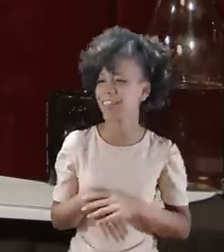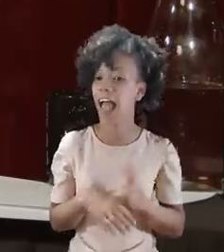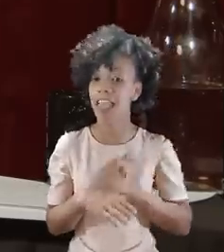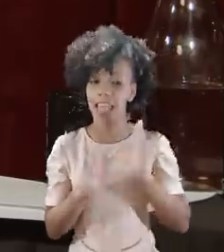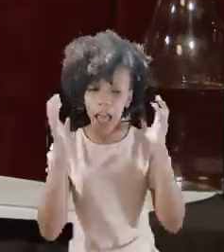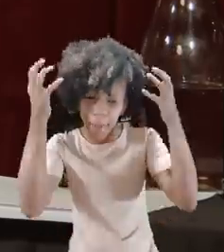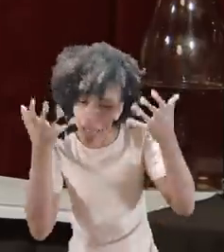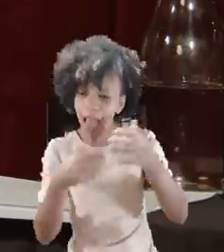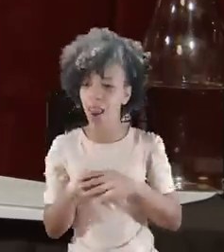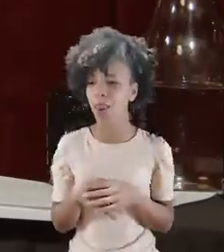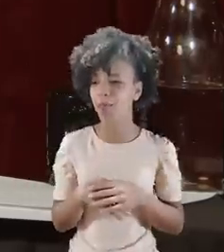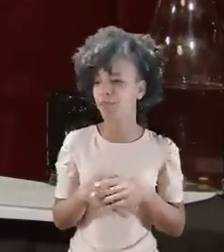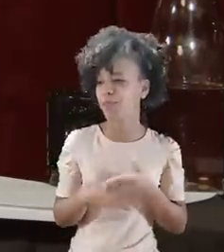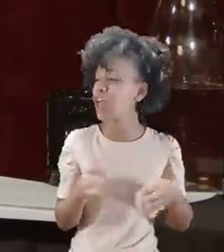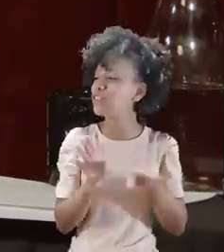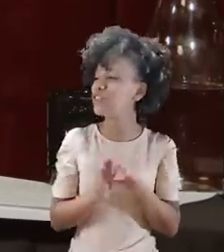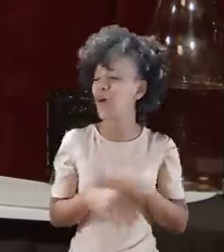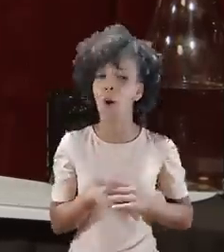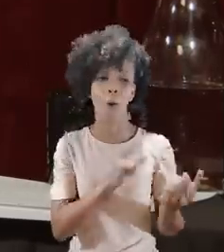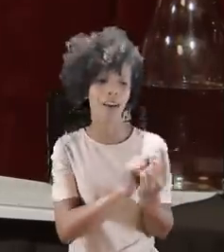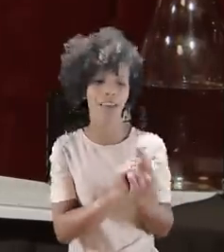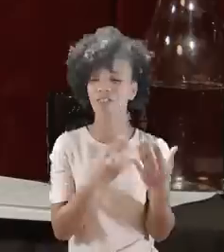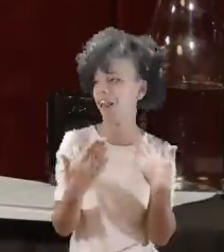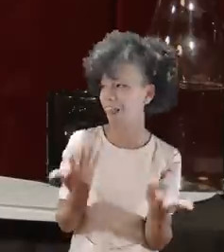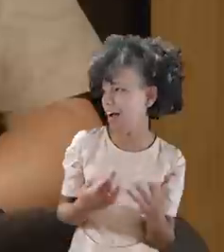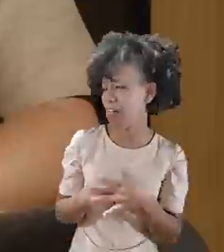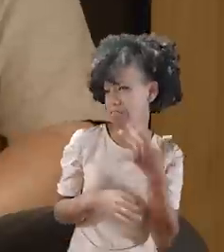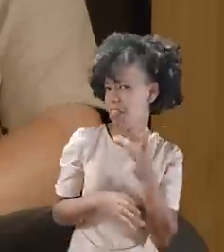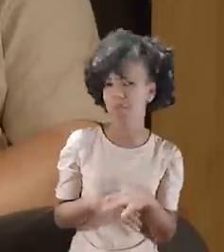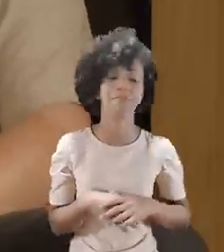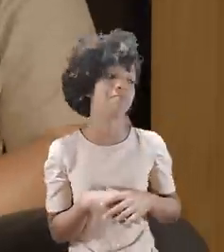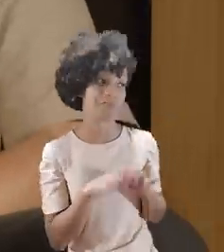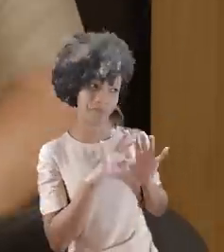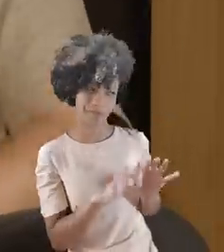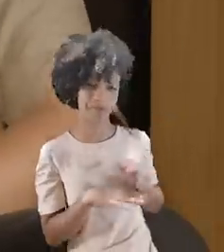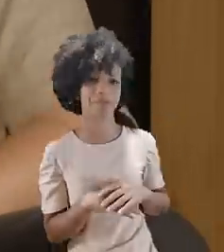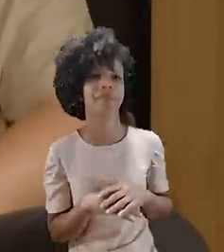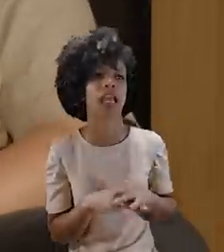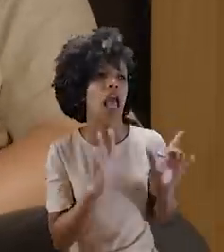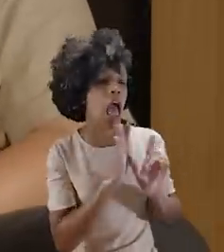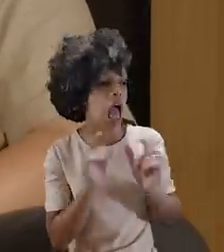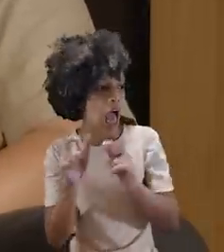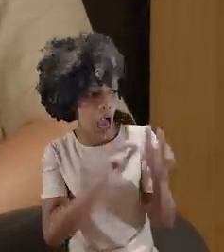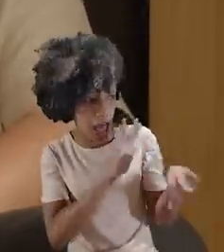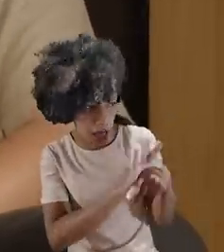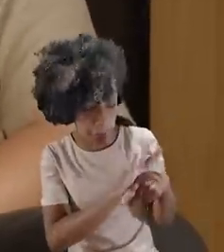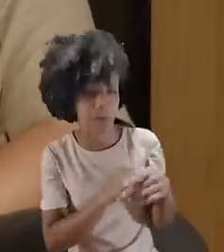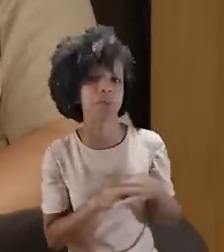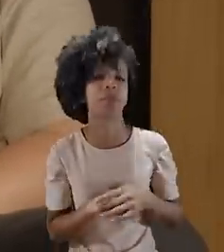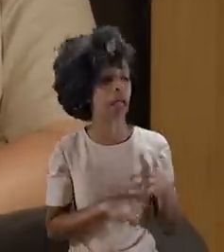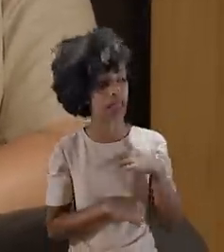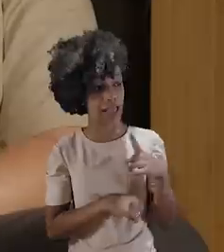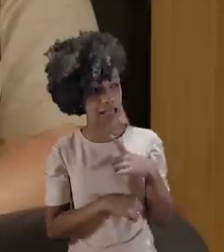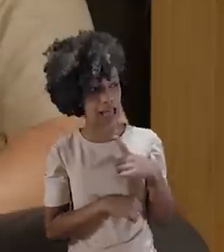tem cabelo não sei o que chegou o carro cliente não sei o que lá a cara cada Barber eu acho que tem um